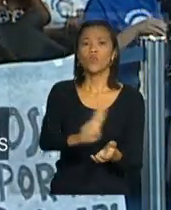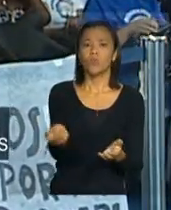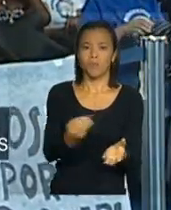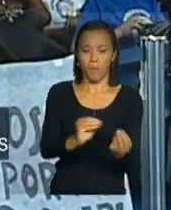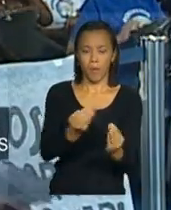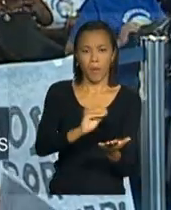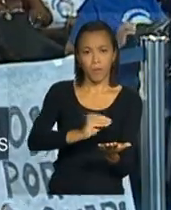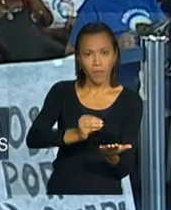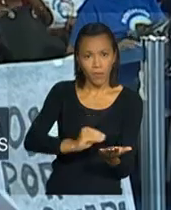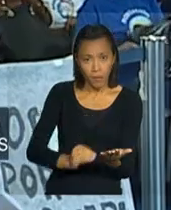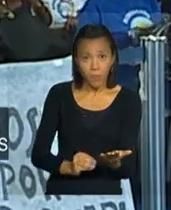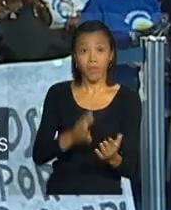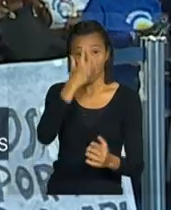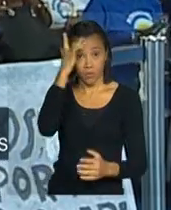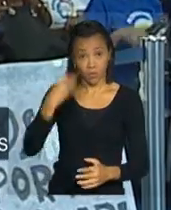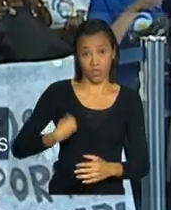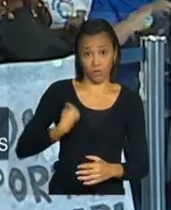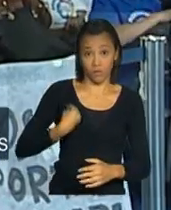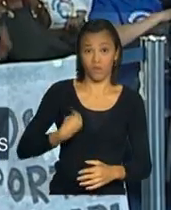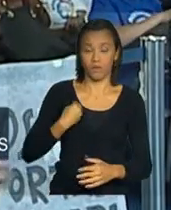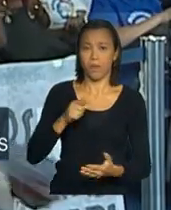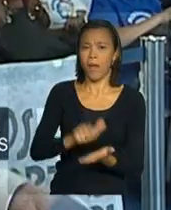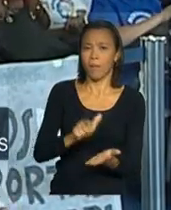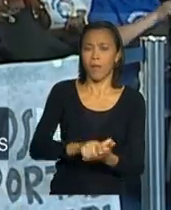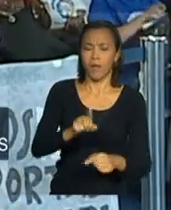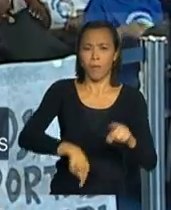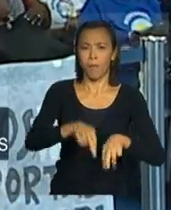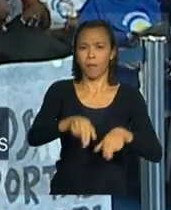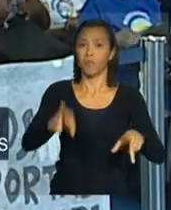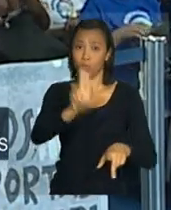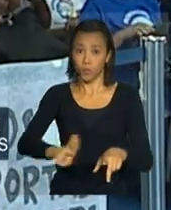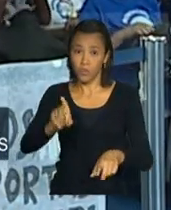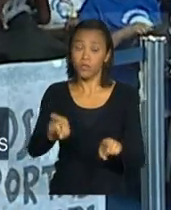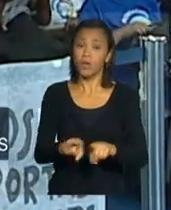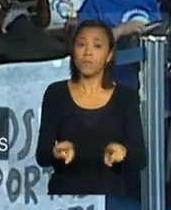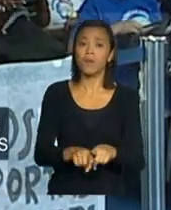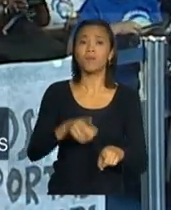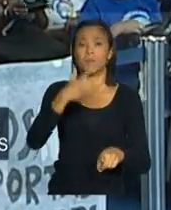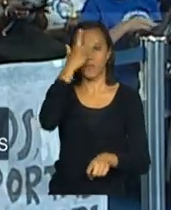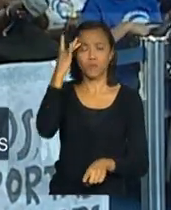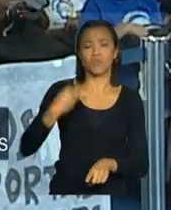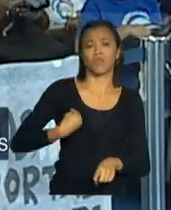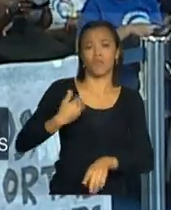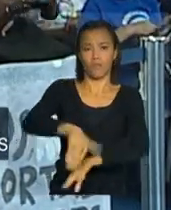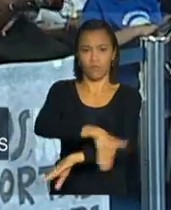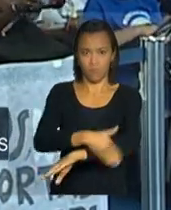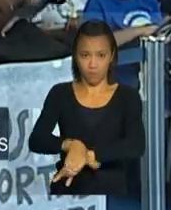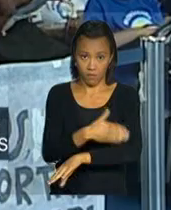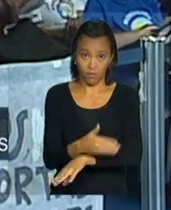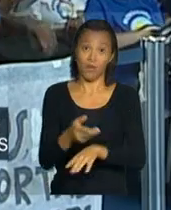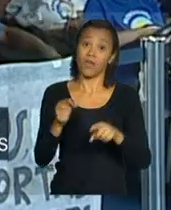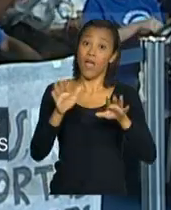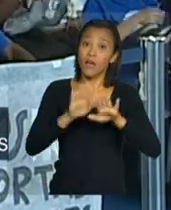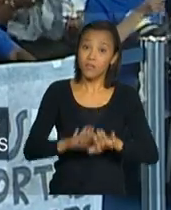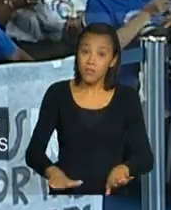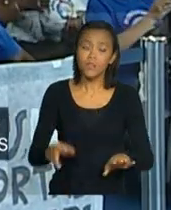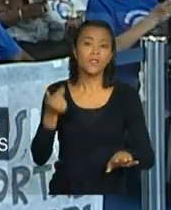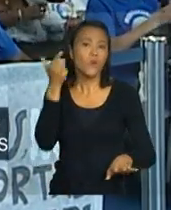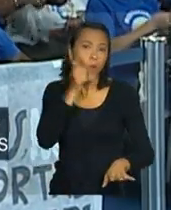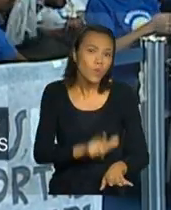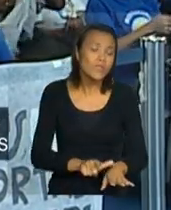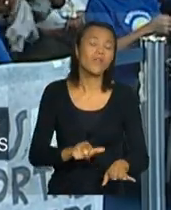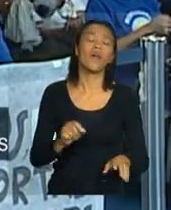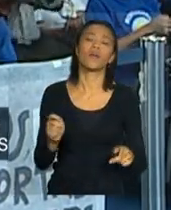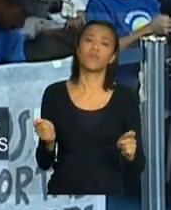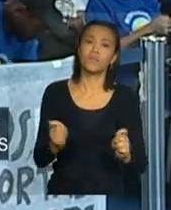único tanto dos catadores de papel de reciclado como também da população de rua que dessa maneira eles conseguem